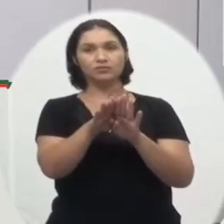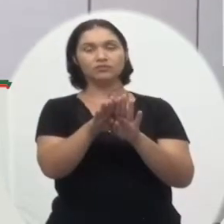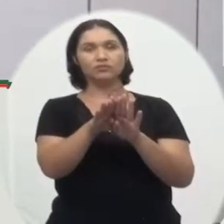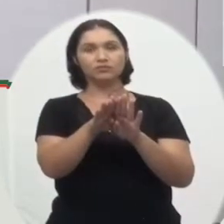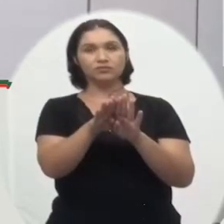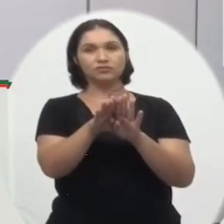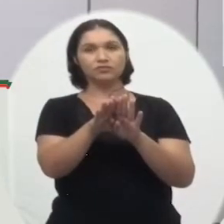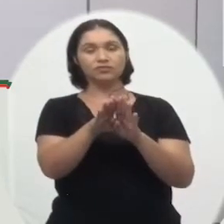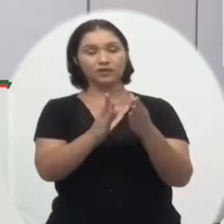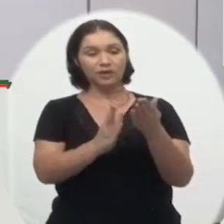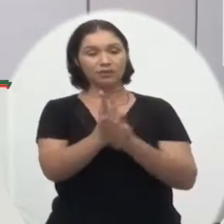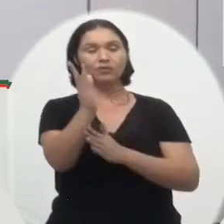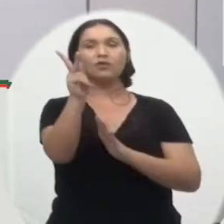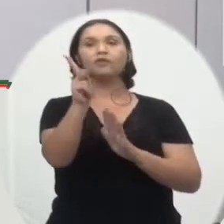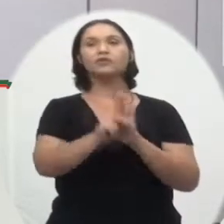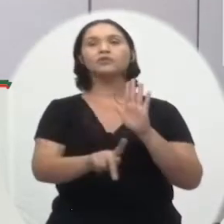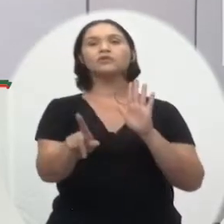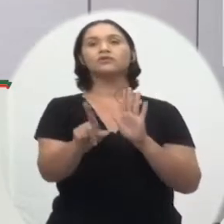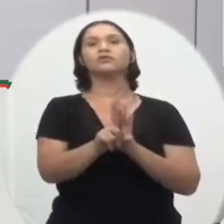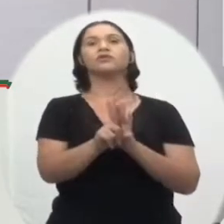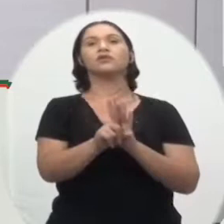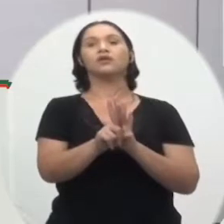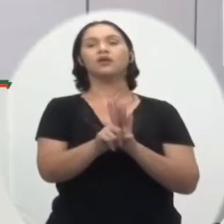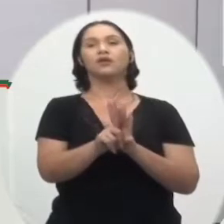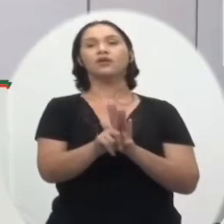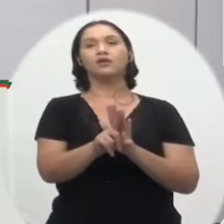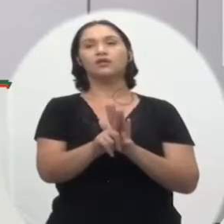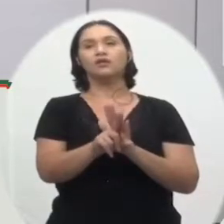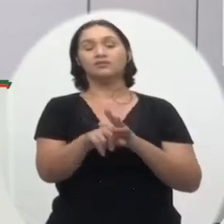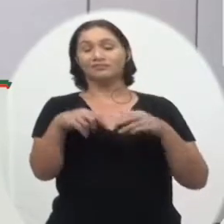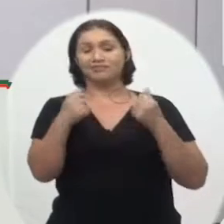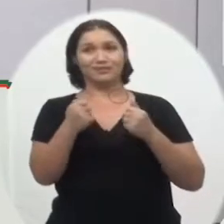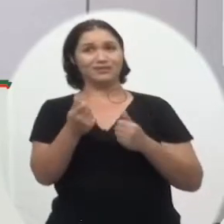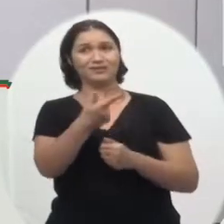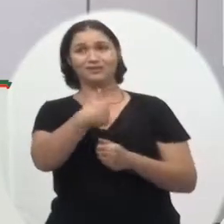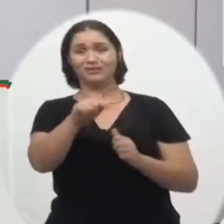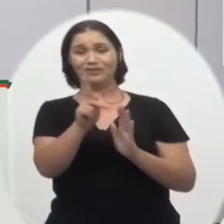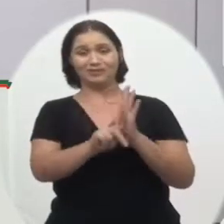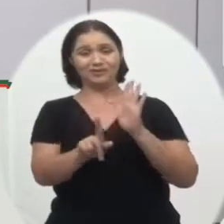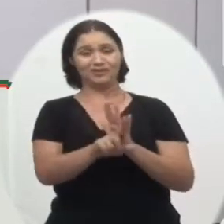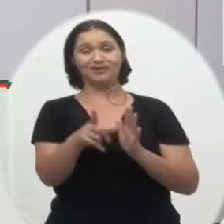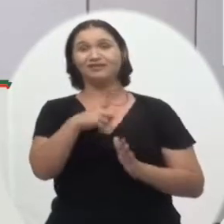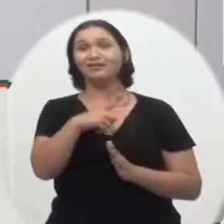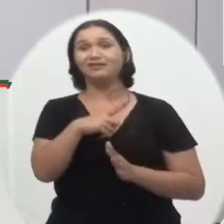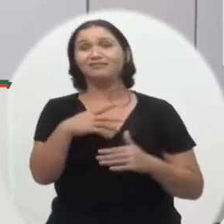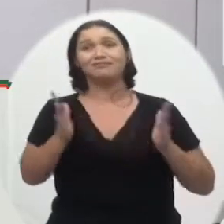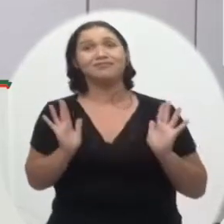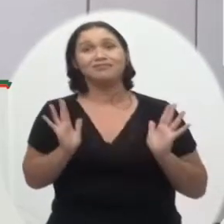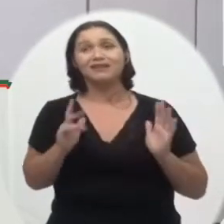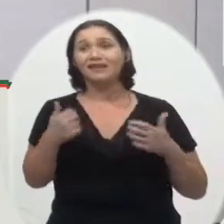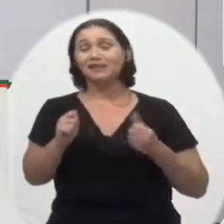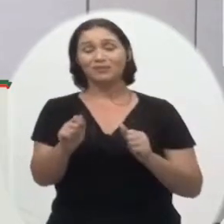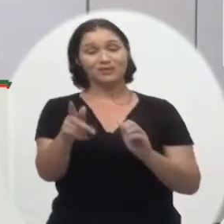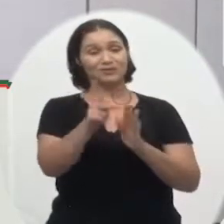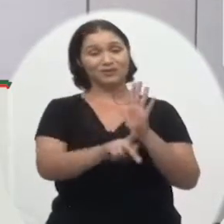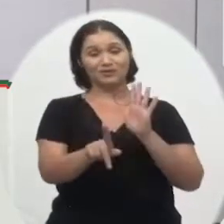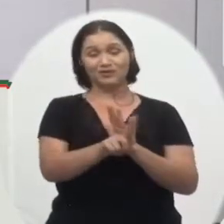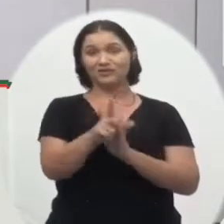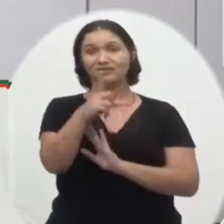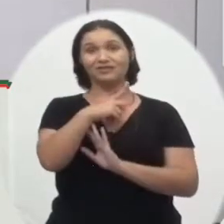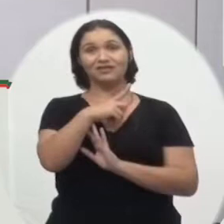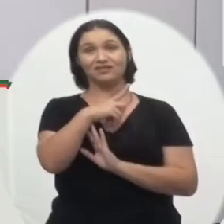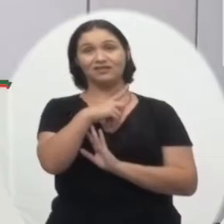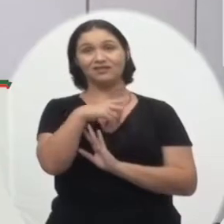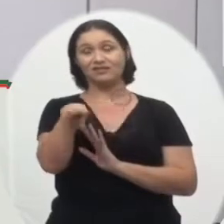quê? Porque isso tem que estar na essência. Não precisava nós ter um projeto, na verdade. Concordo. Não precisávamos nós ter uma lei, né, vereador